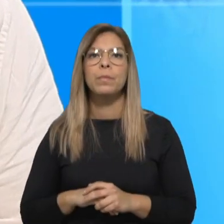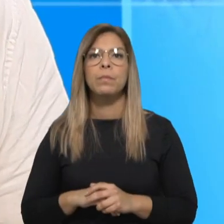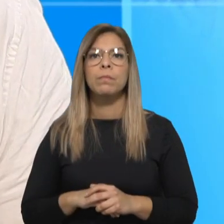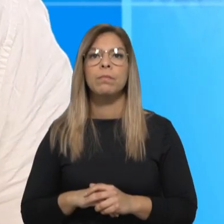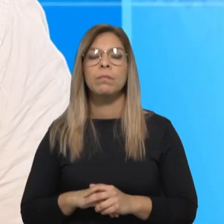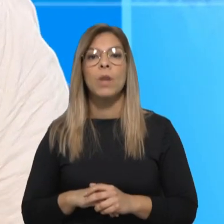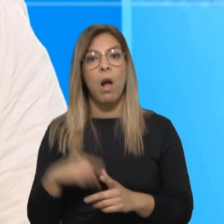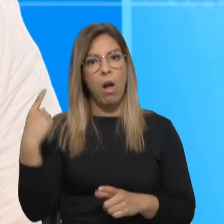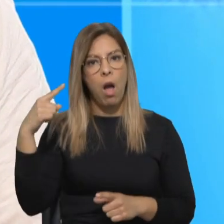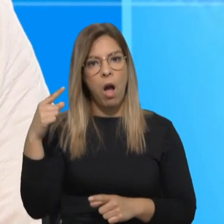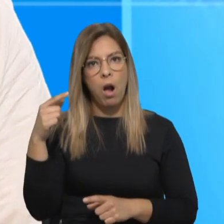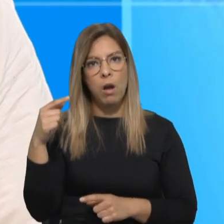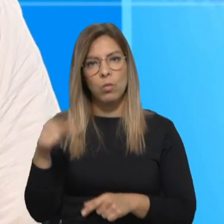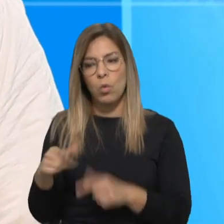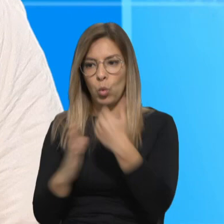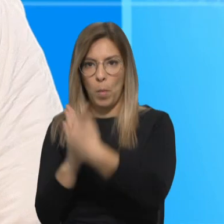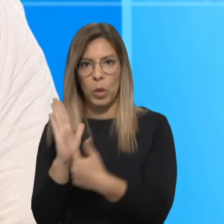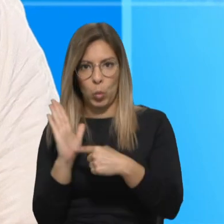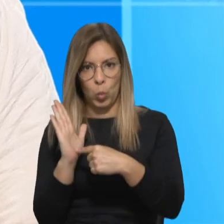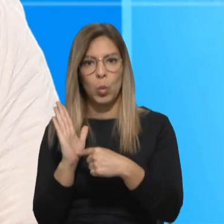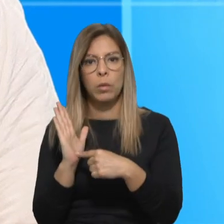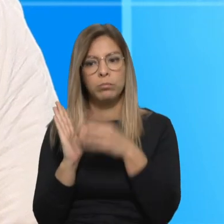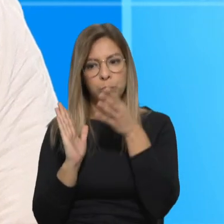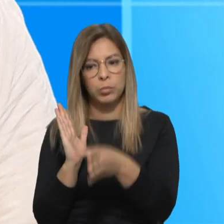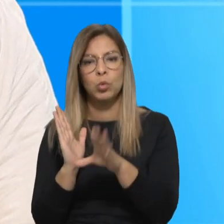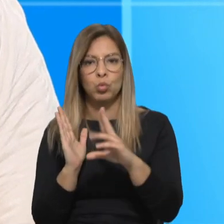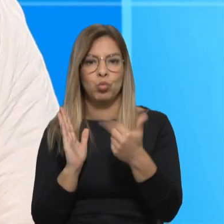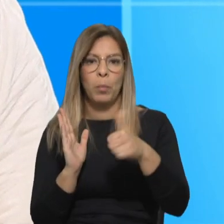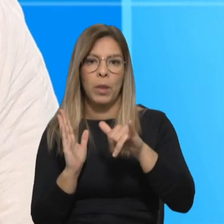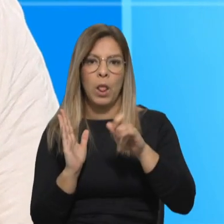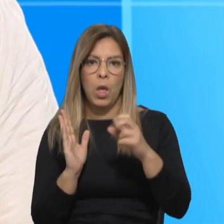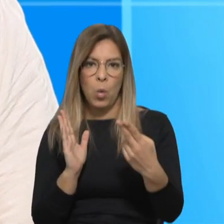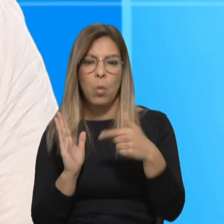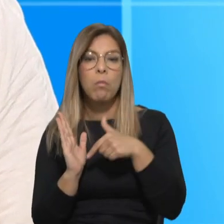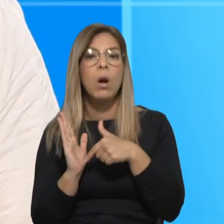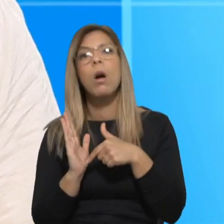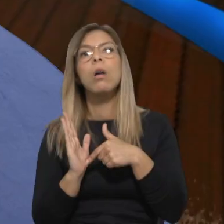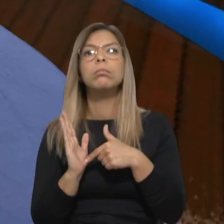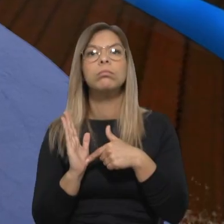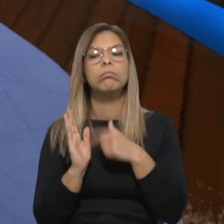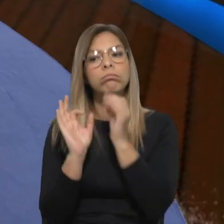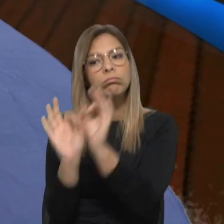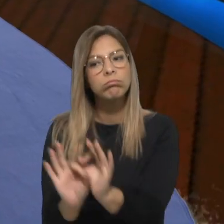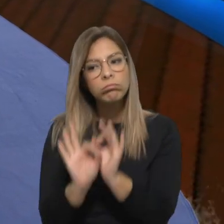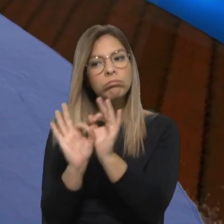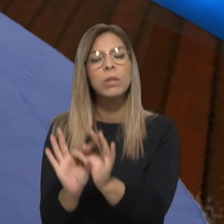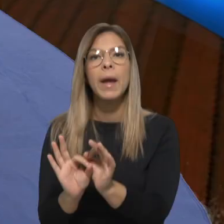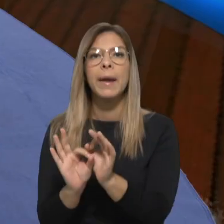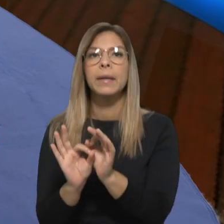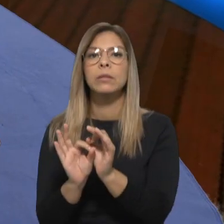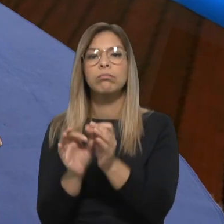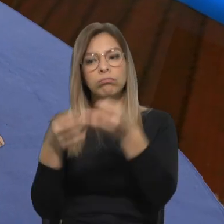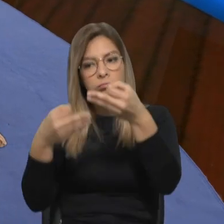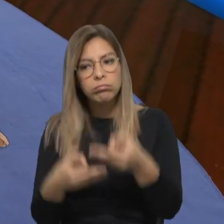Há uma afirmação no documento, na bula do jubileu, que diz: o cuidado para com os doentes é um hino à dignidade humana,